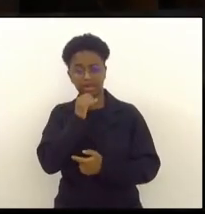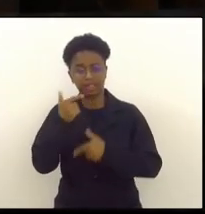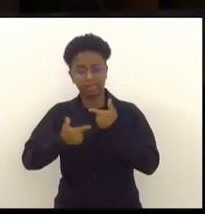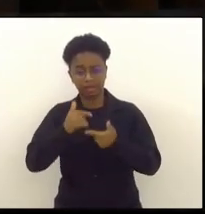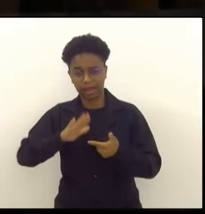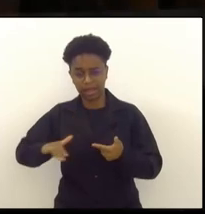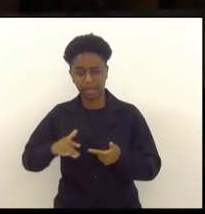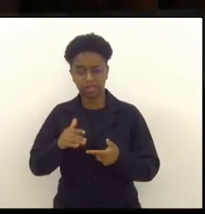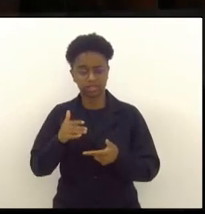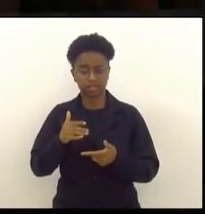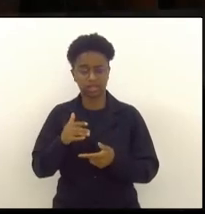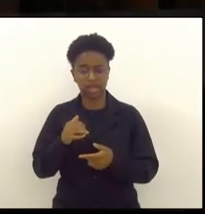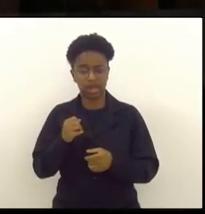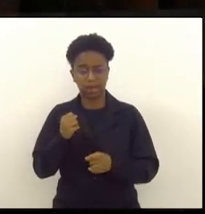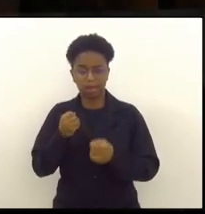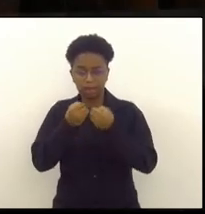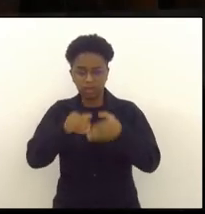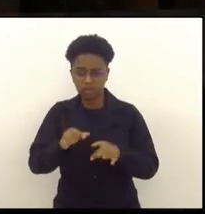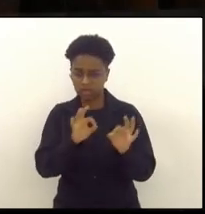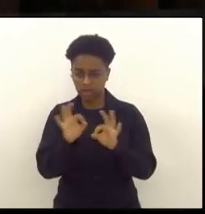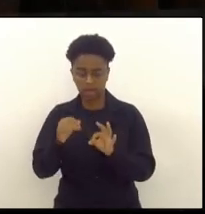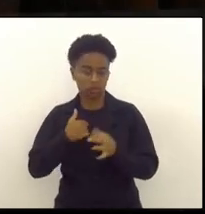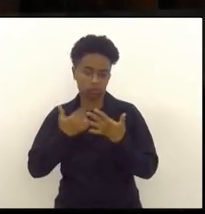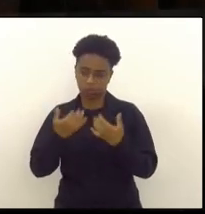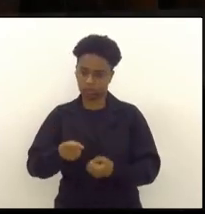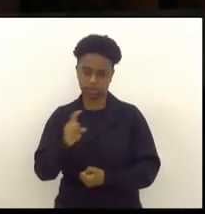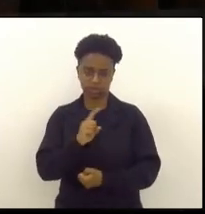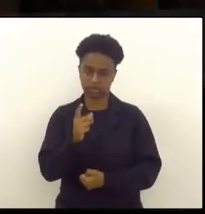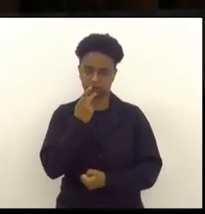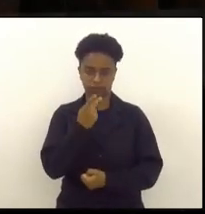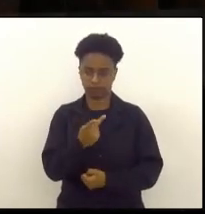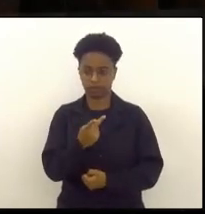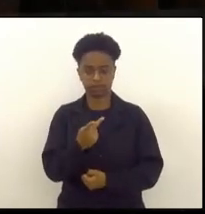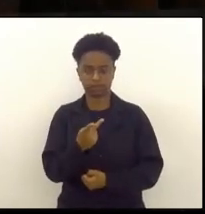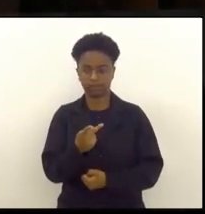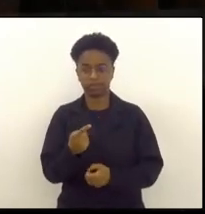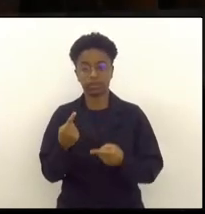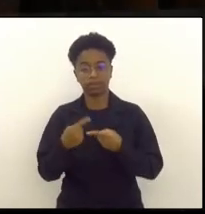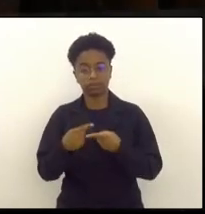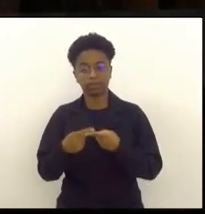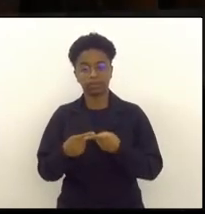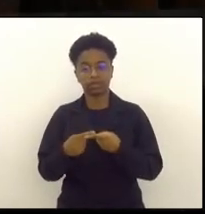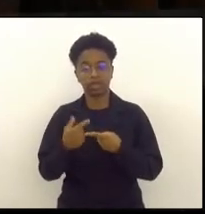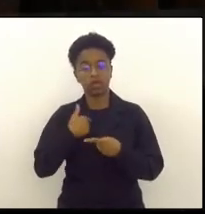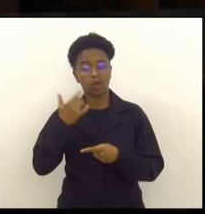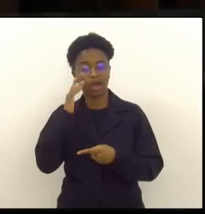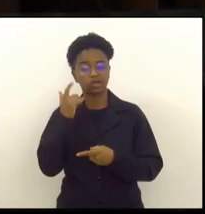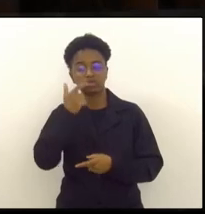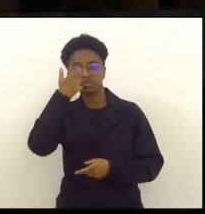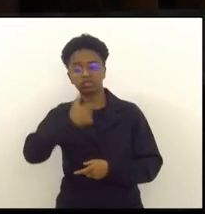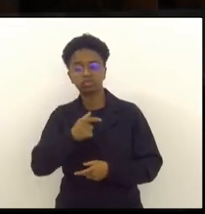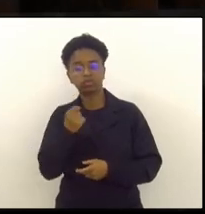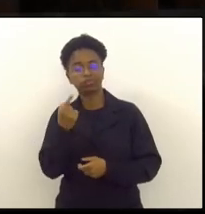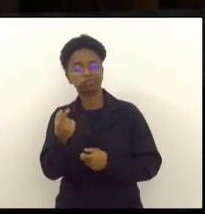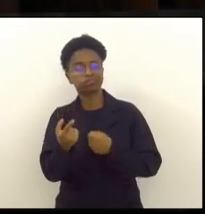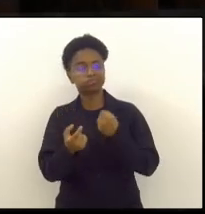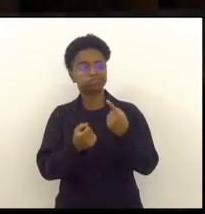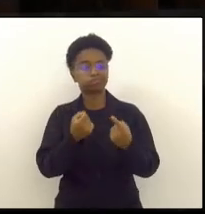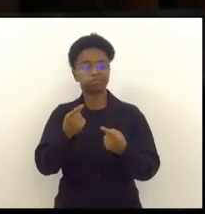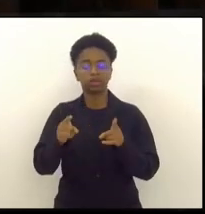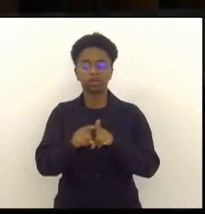ninguém. Não aceito de forma alguma. Considero que sou uma exceção e que a